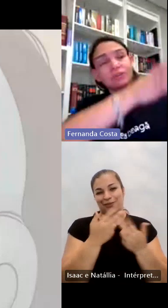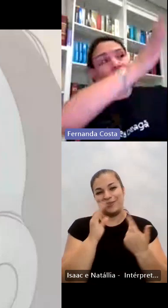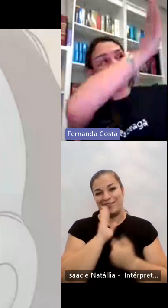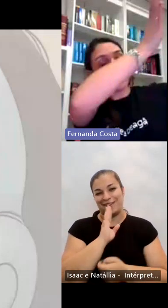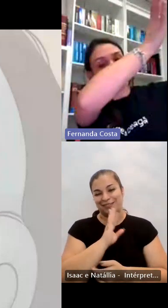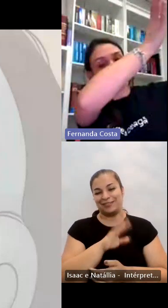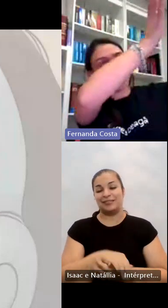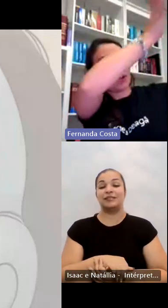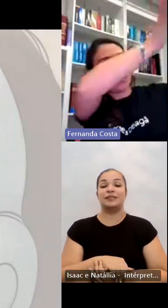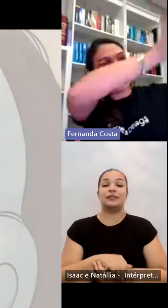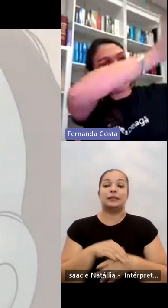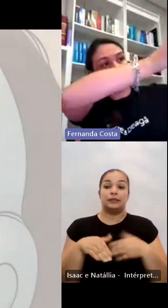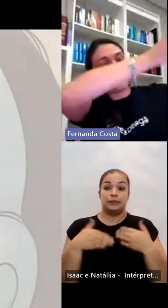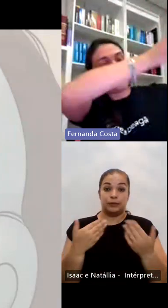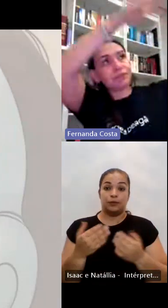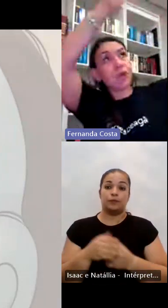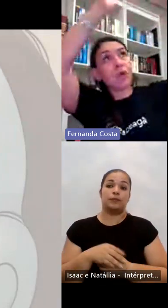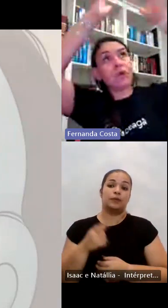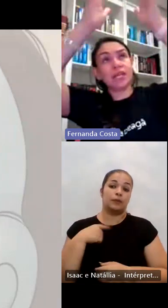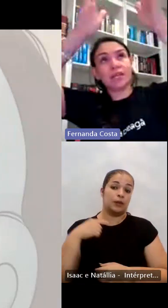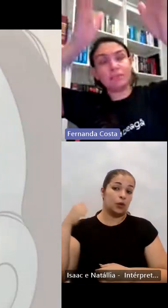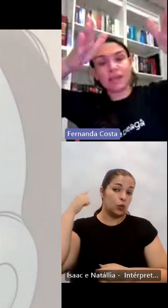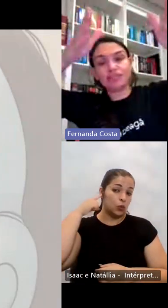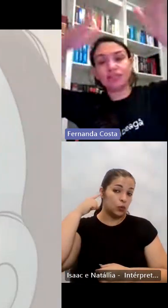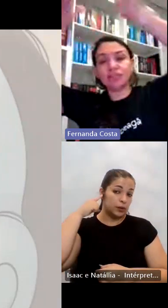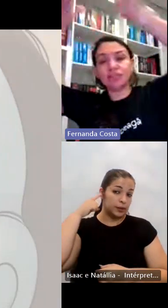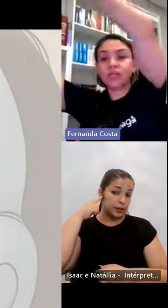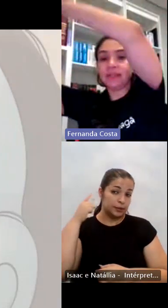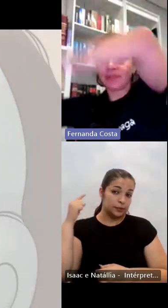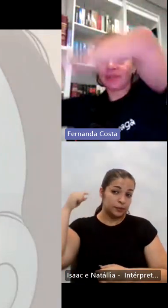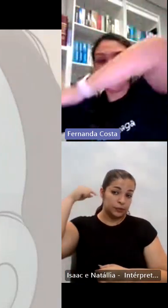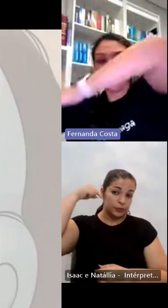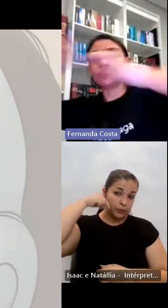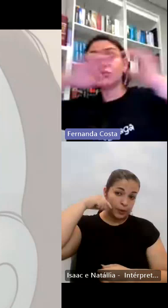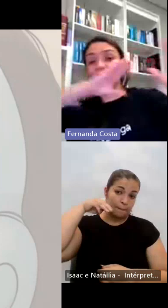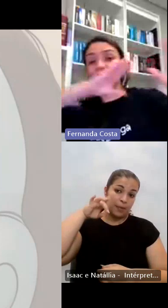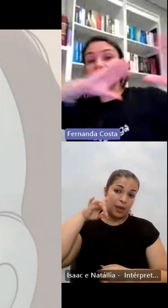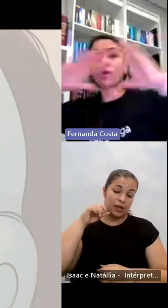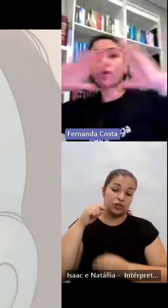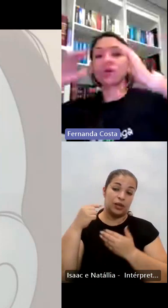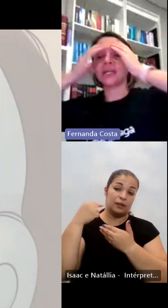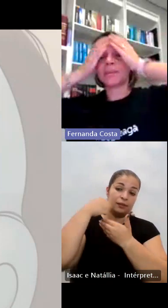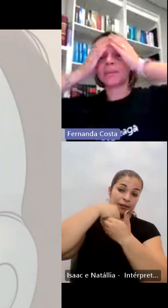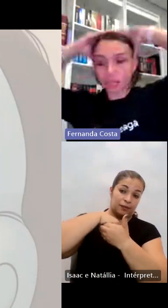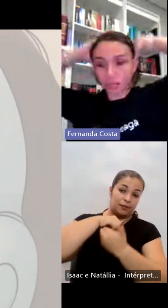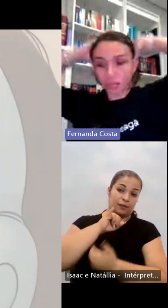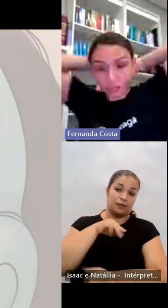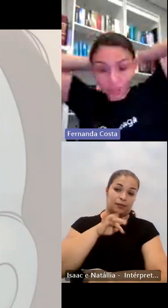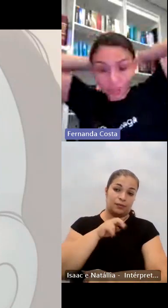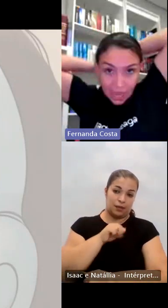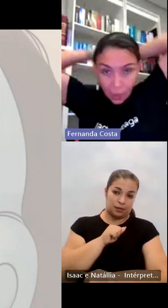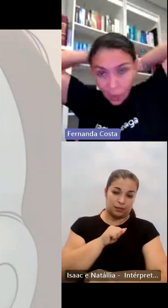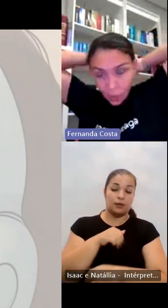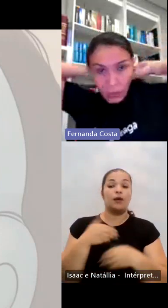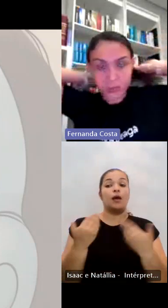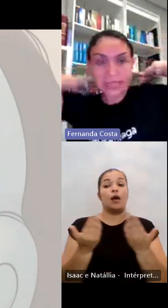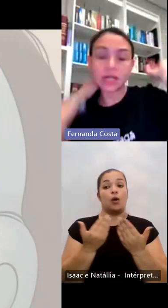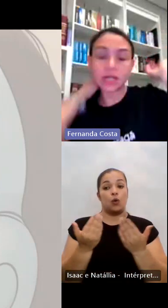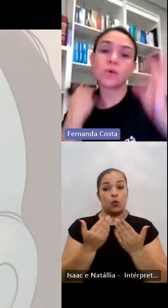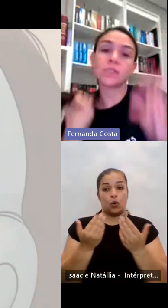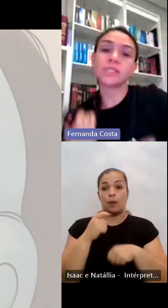Caminhando, então, nós temos orelha externa, orelha média e orelha interna. Nós vamos chegar agora na parte